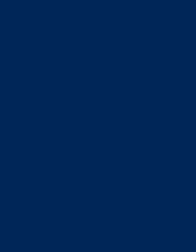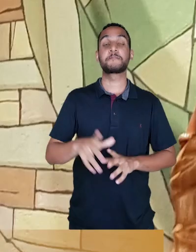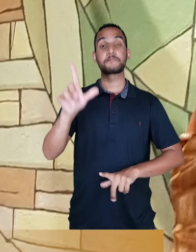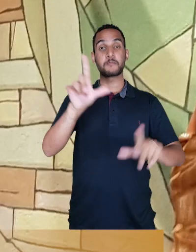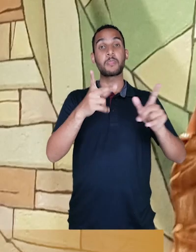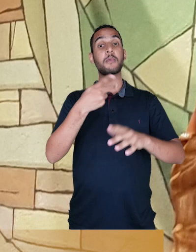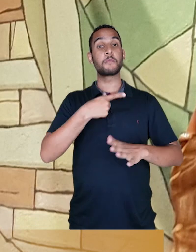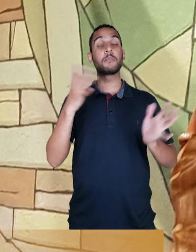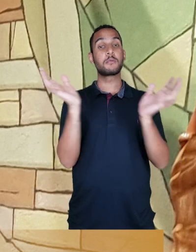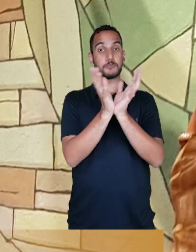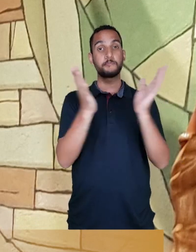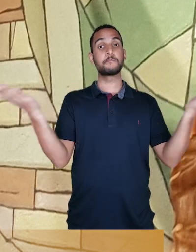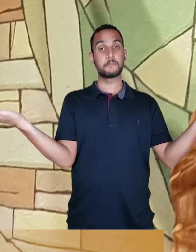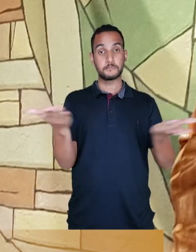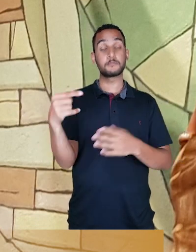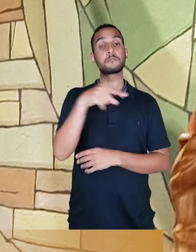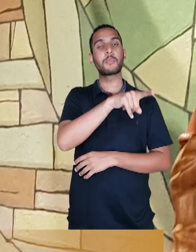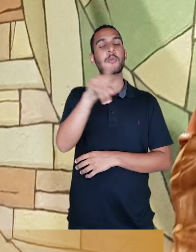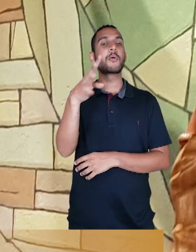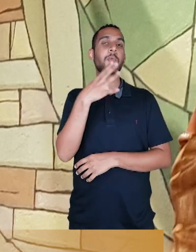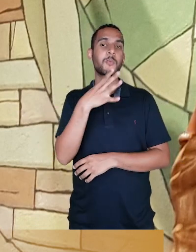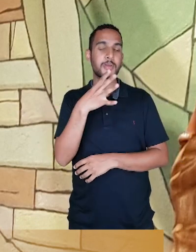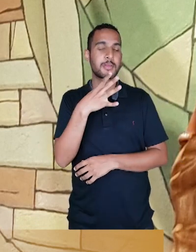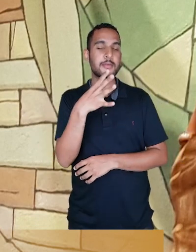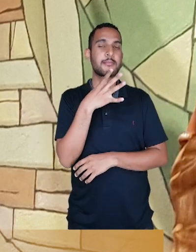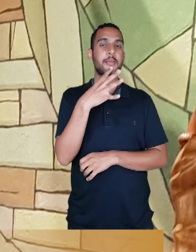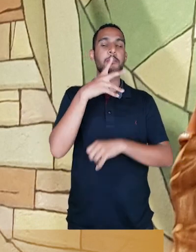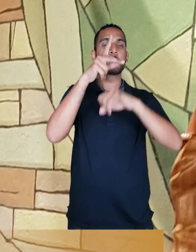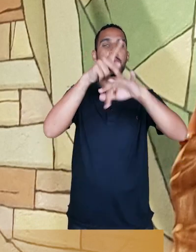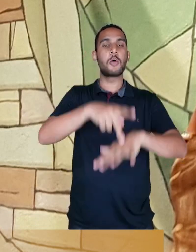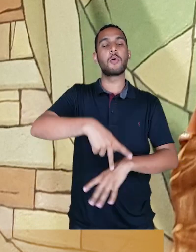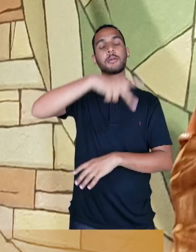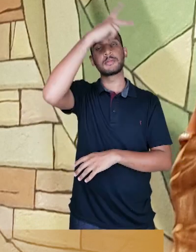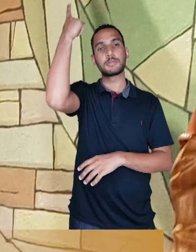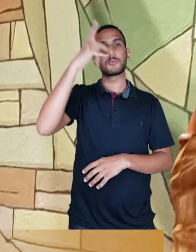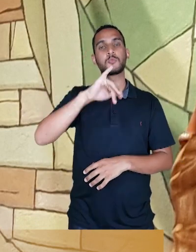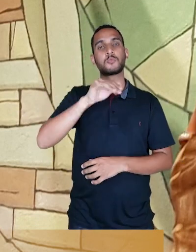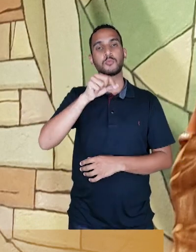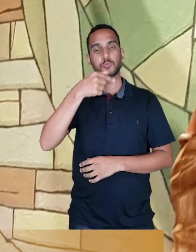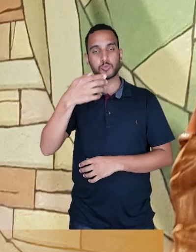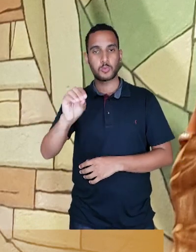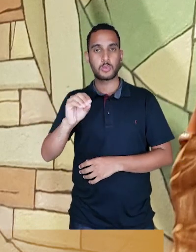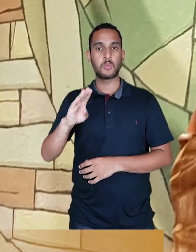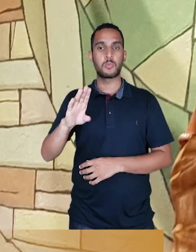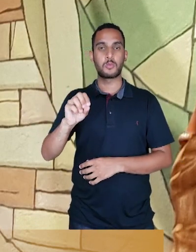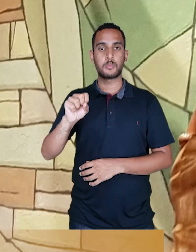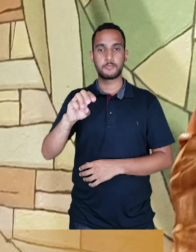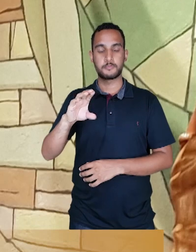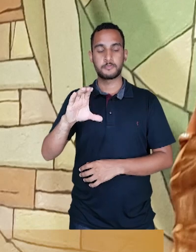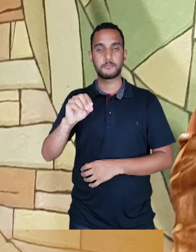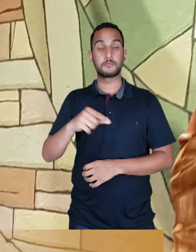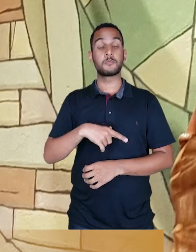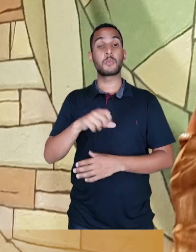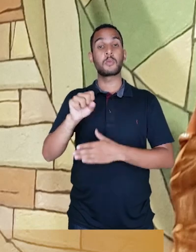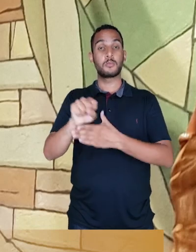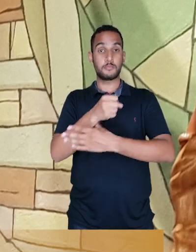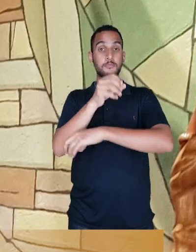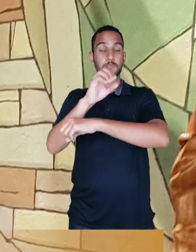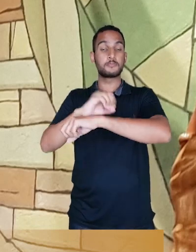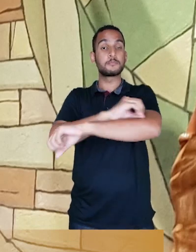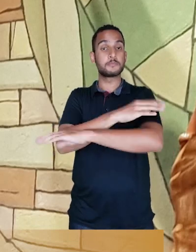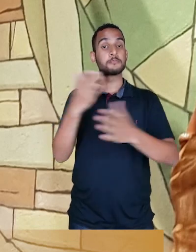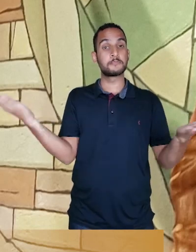no quadro minha comunidade de hoje você vai conhecer um pouco da paróquia são joão bosco que fica no setor oeste